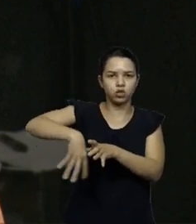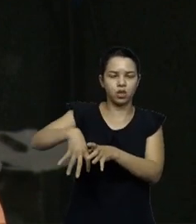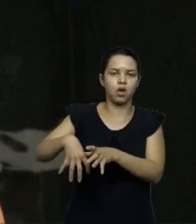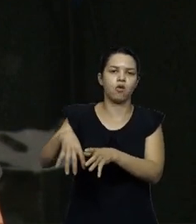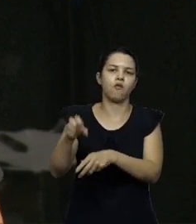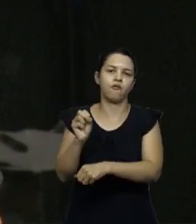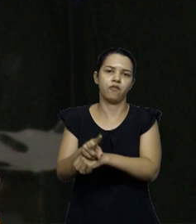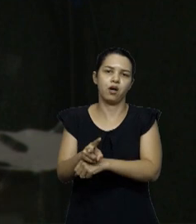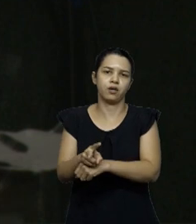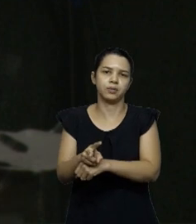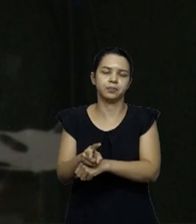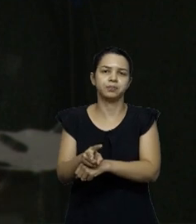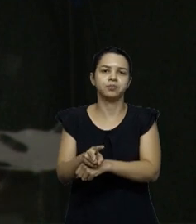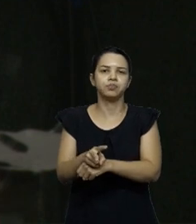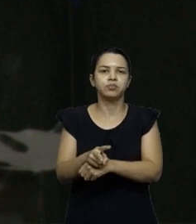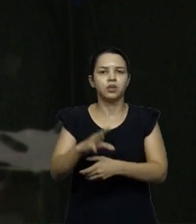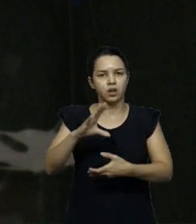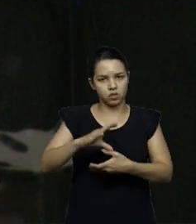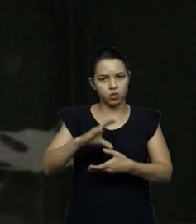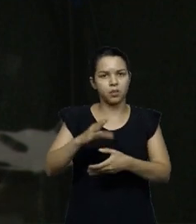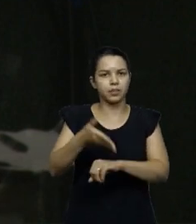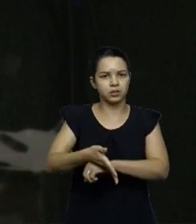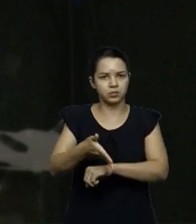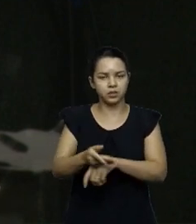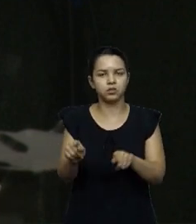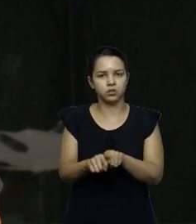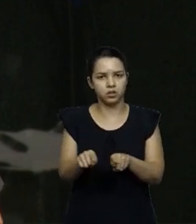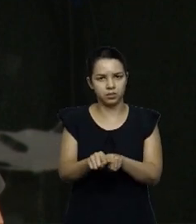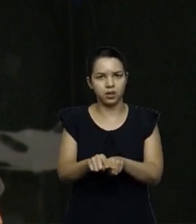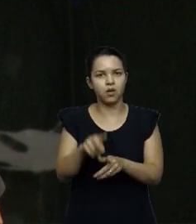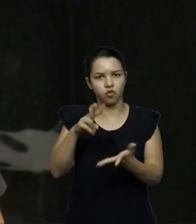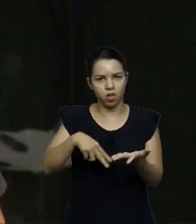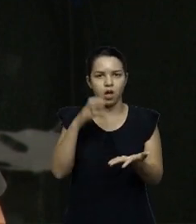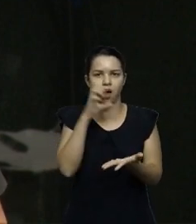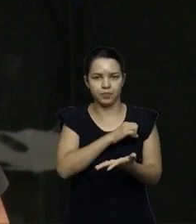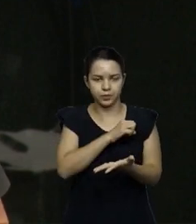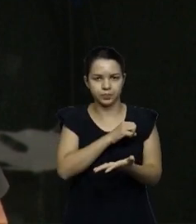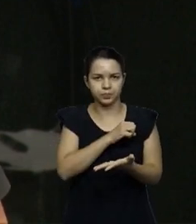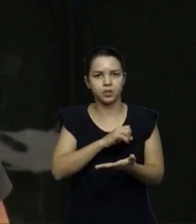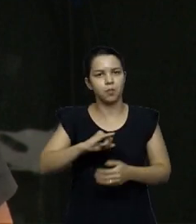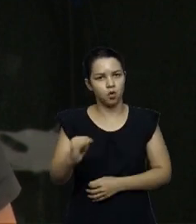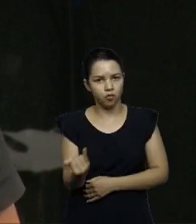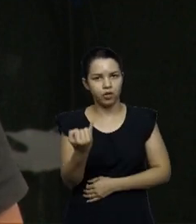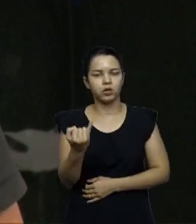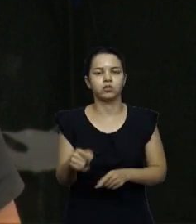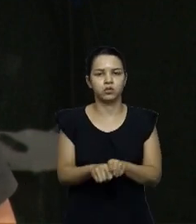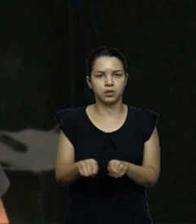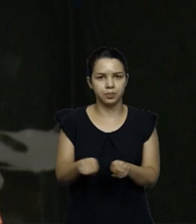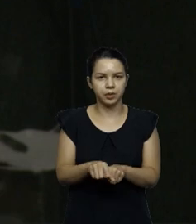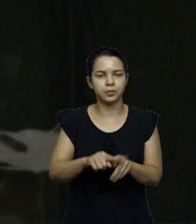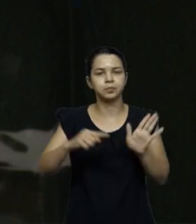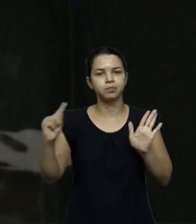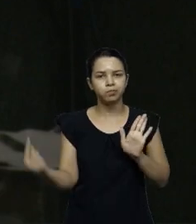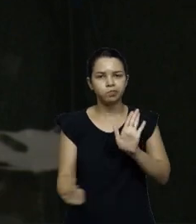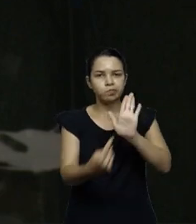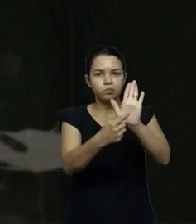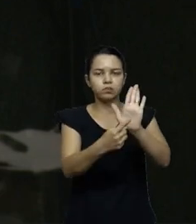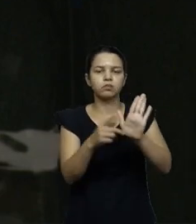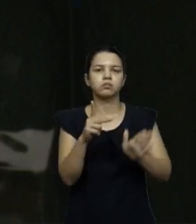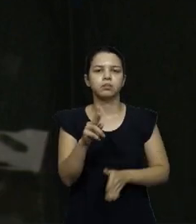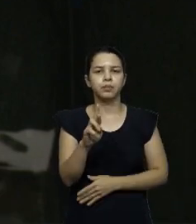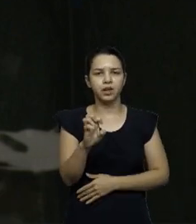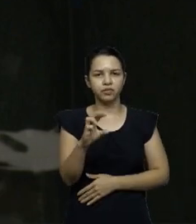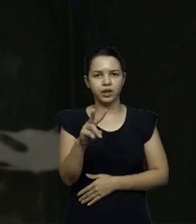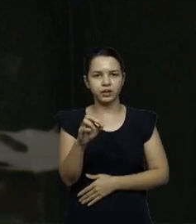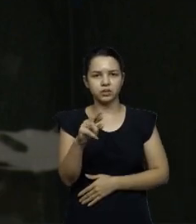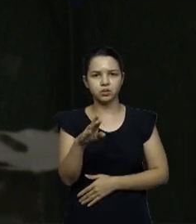inclusive com Canoinhas participando vôlei bastante rápido e aproveito o momento para denunciar a prevaricação por parte da